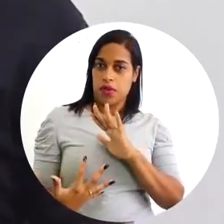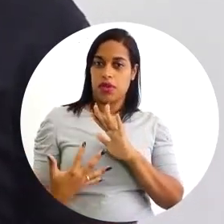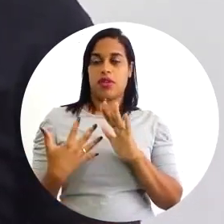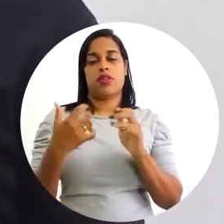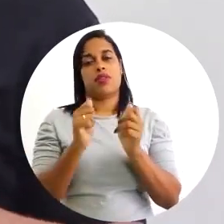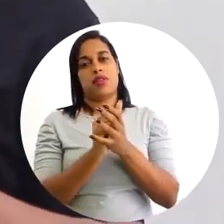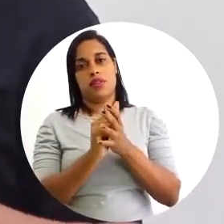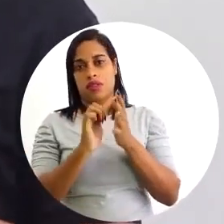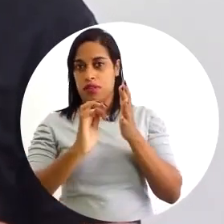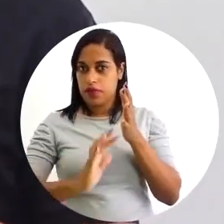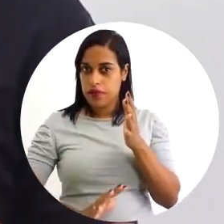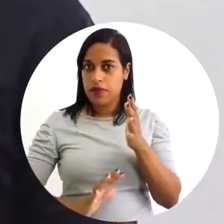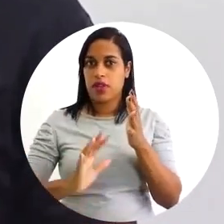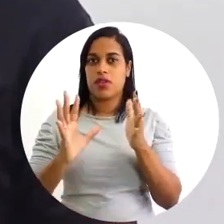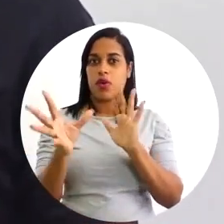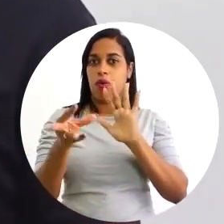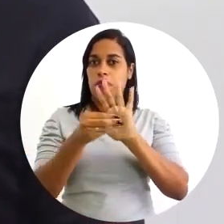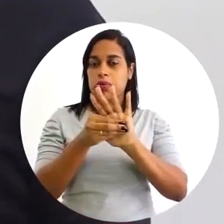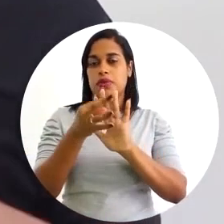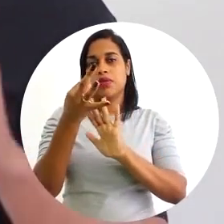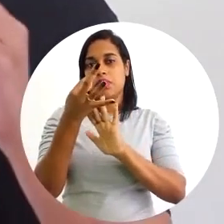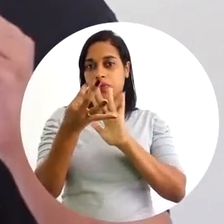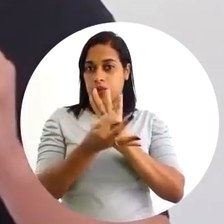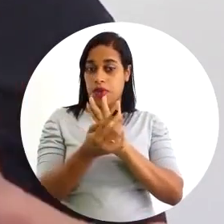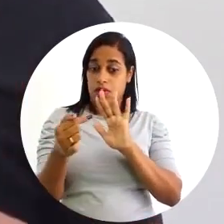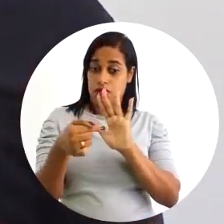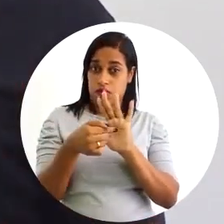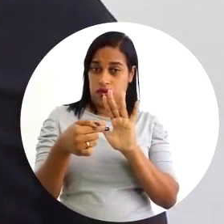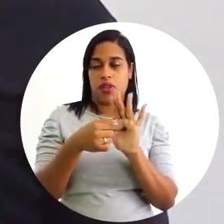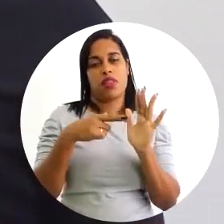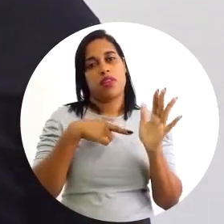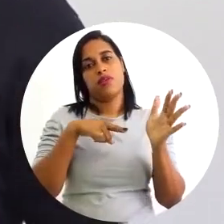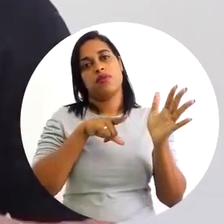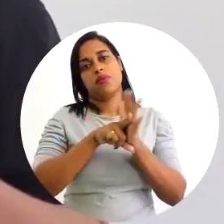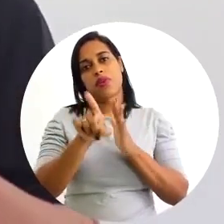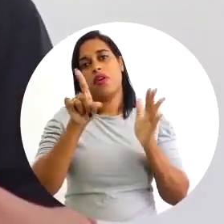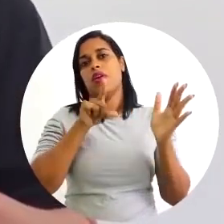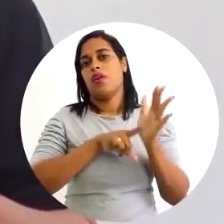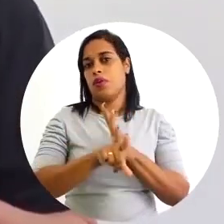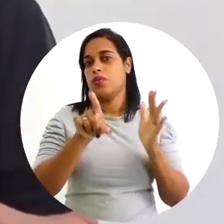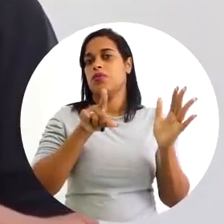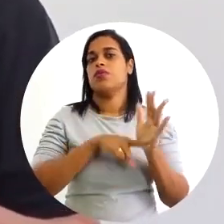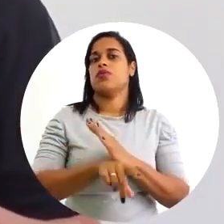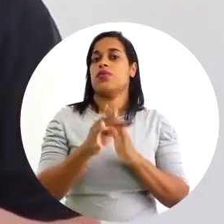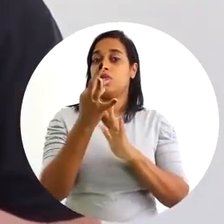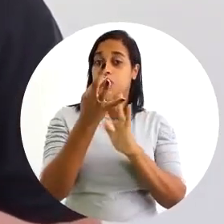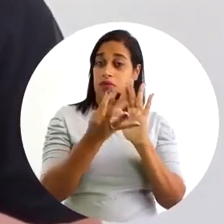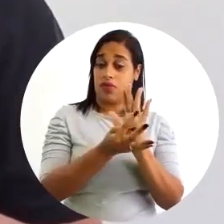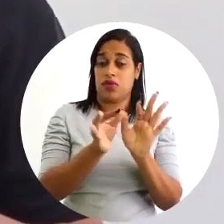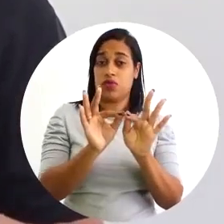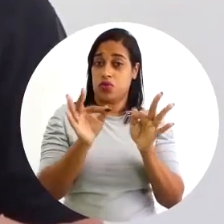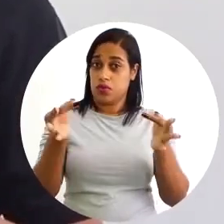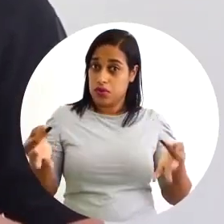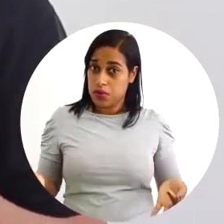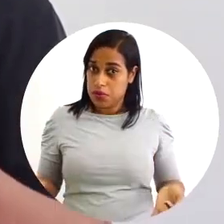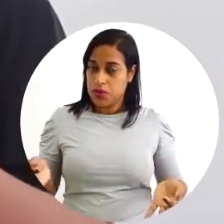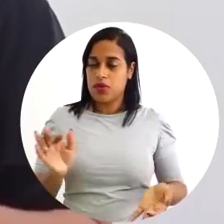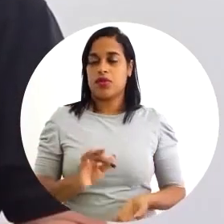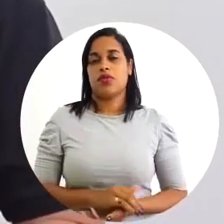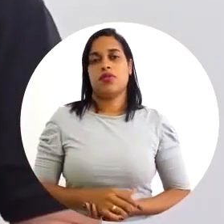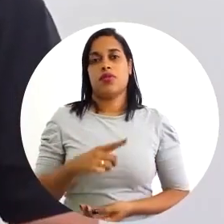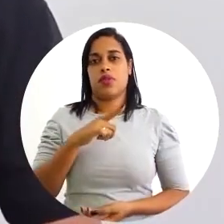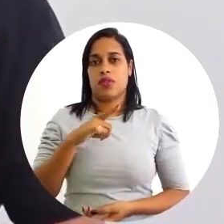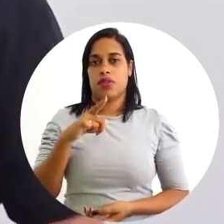os exercícios, eu coloquei um texto lá e tem essas perguntas. Um texto simples, né?